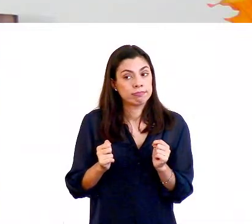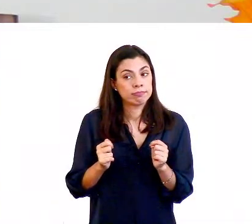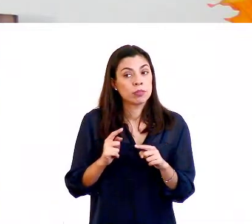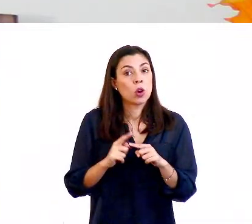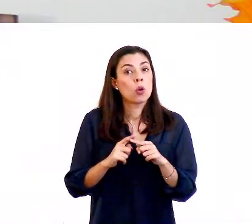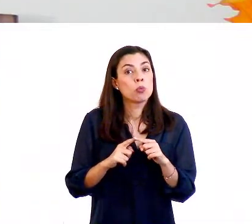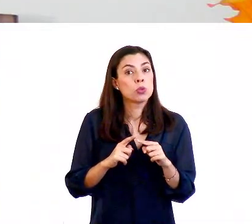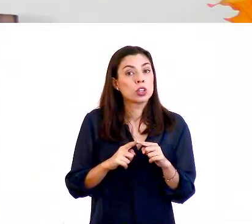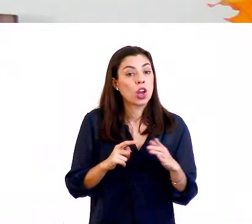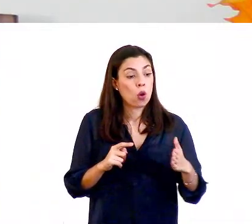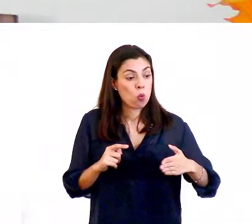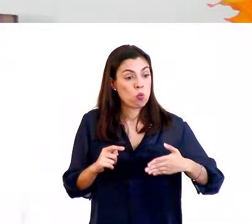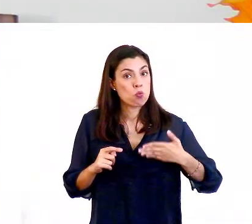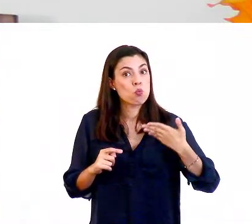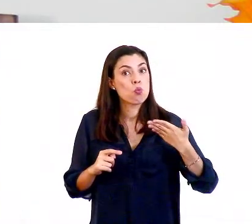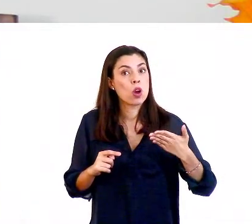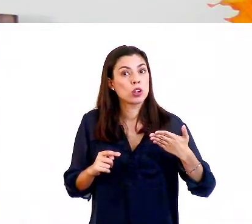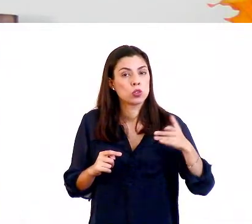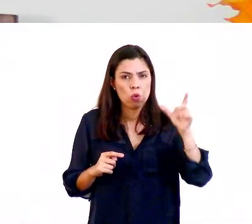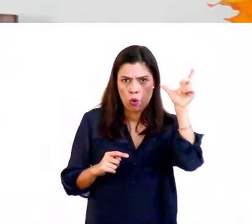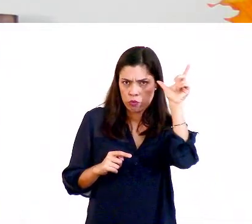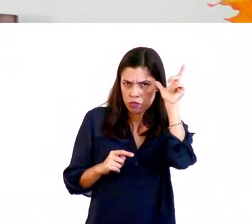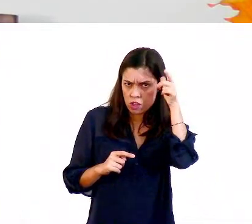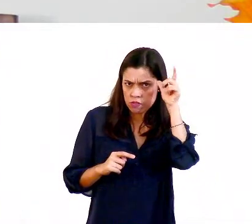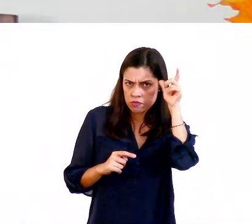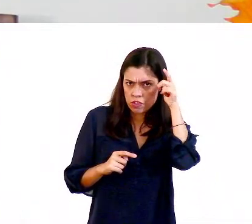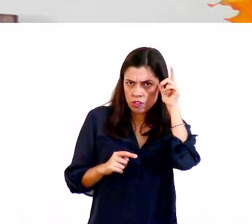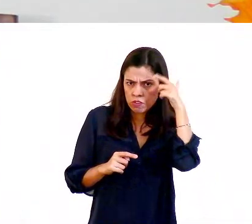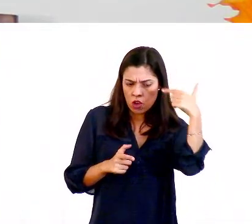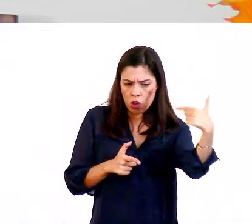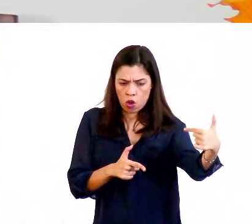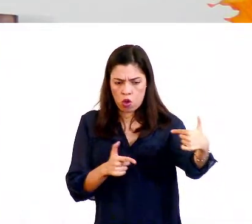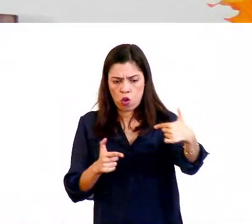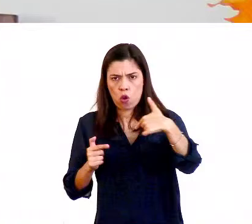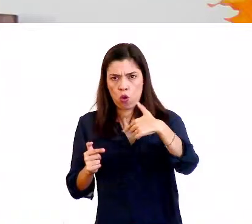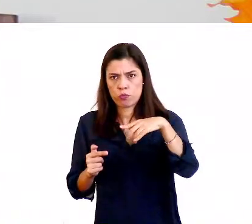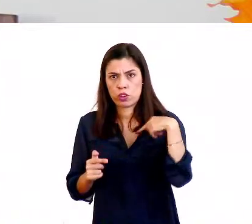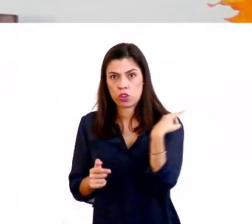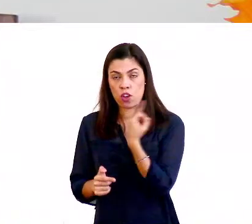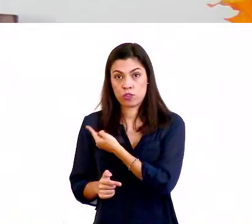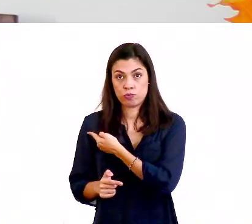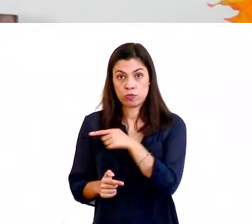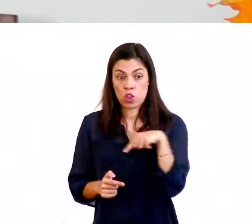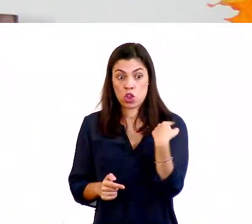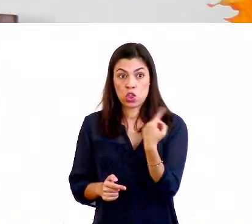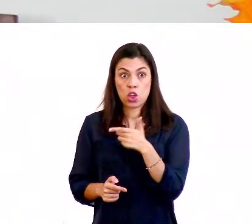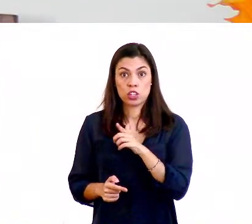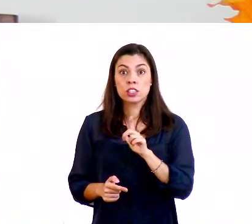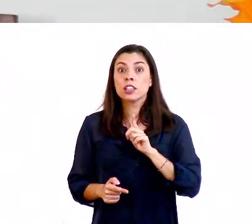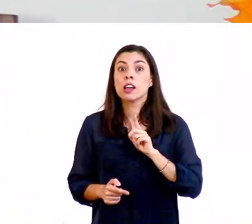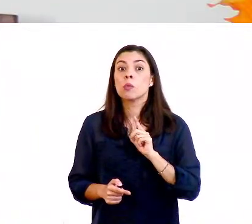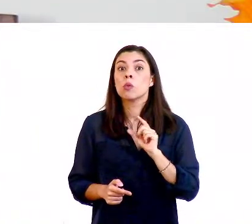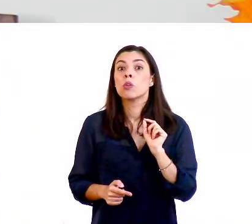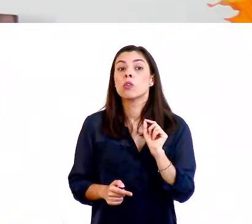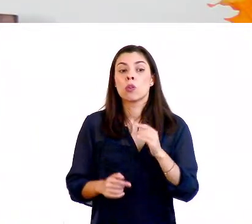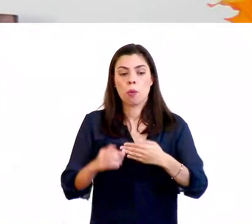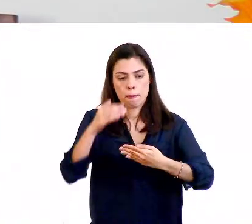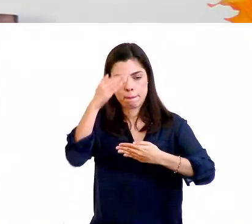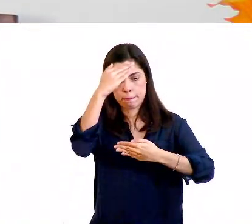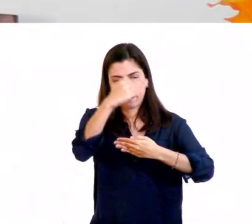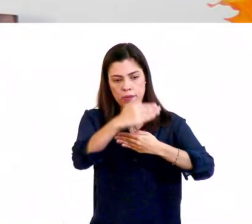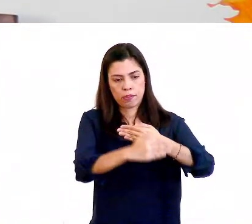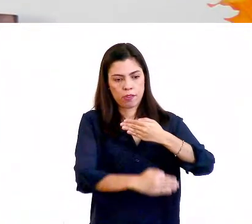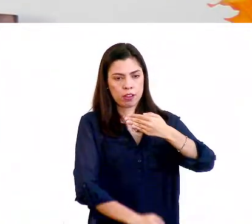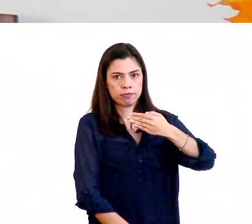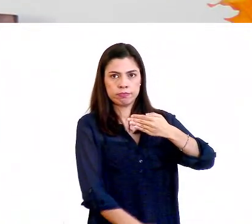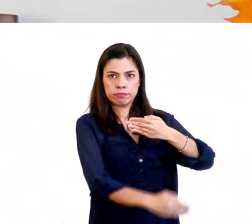situação jurídica celestial foi resolvida, Cristo já pagou o preço dos nossos pecados, não há mais condenação para aqueles que estão em Cristo Jesus.